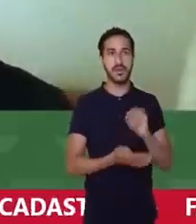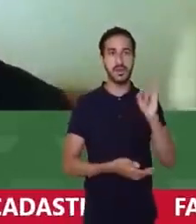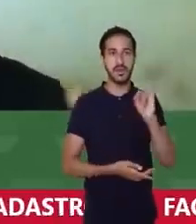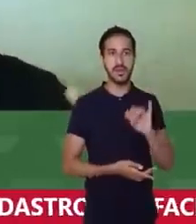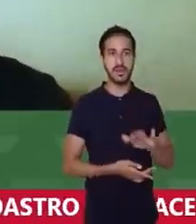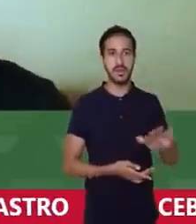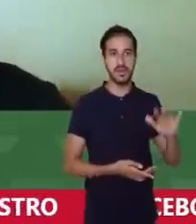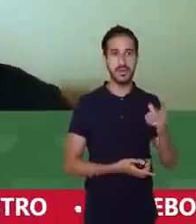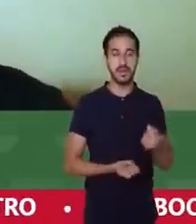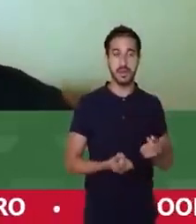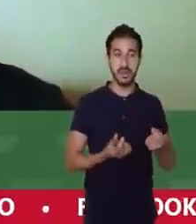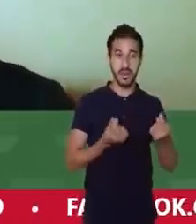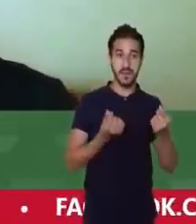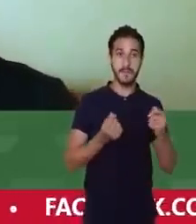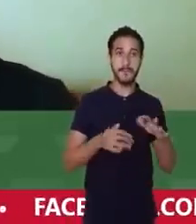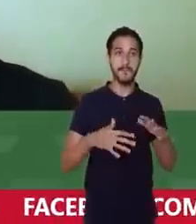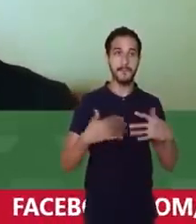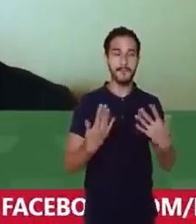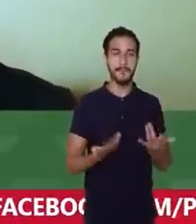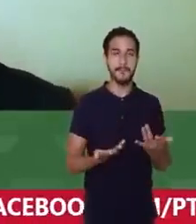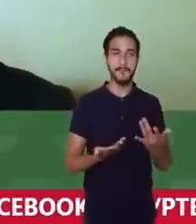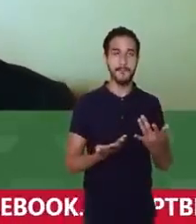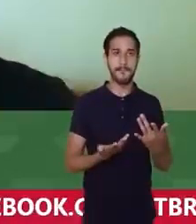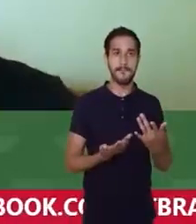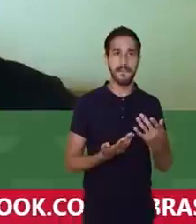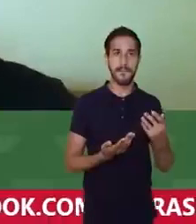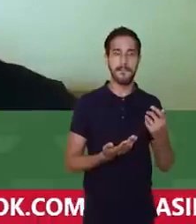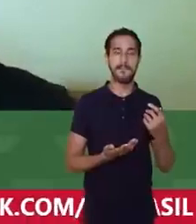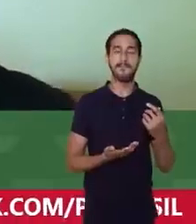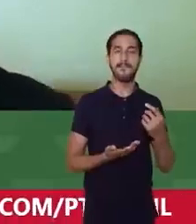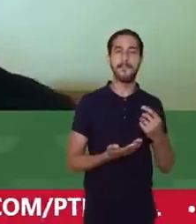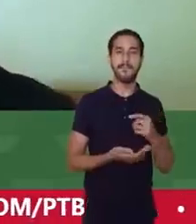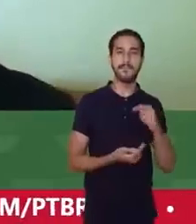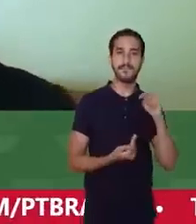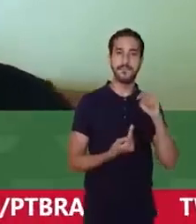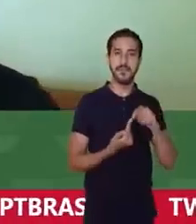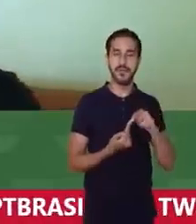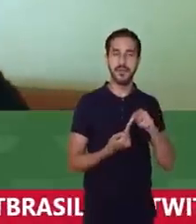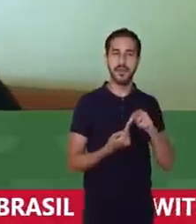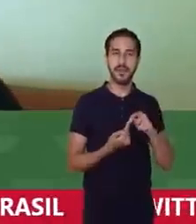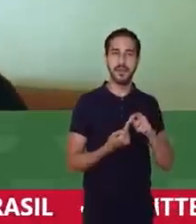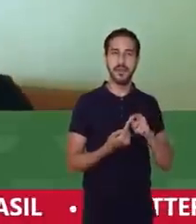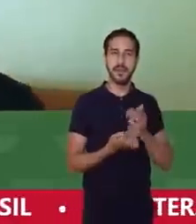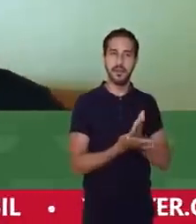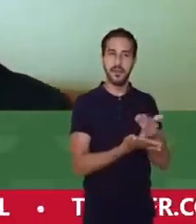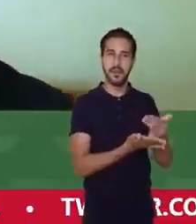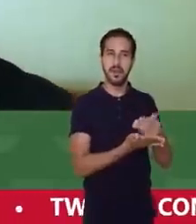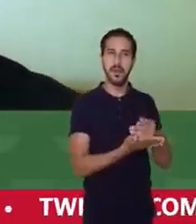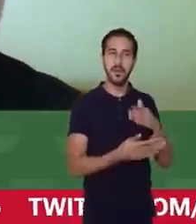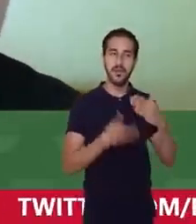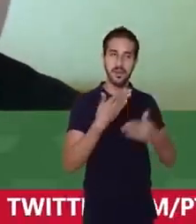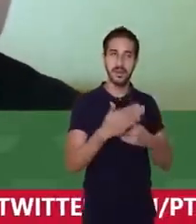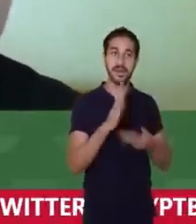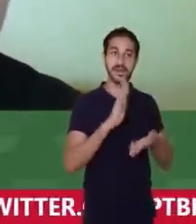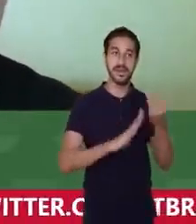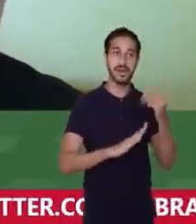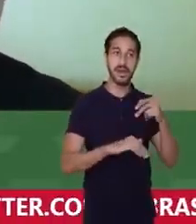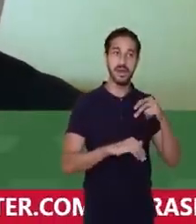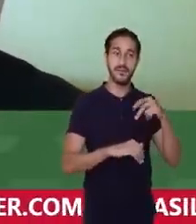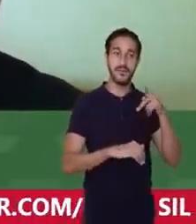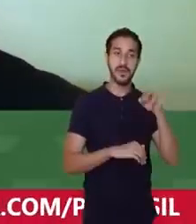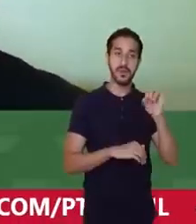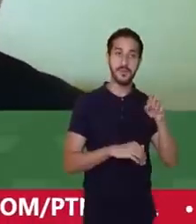dinheiro. Então, o esquartejamento faz parte de um processo de desnacionalização.